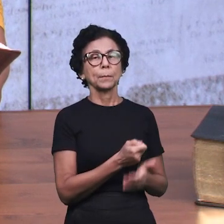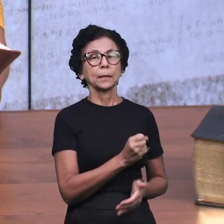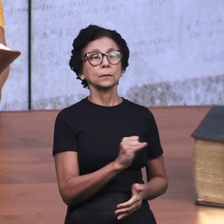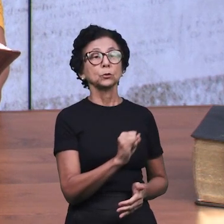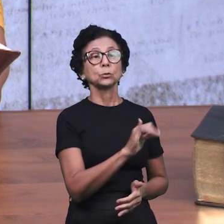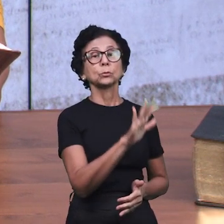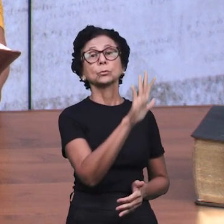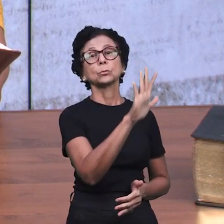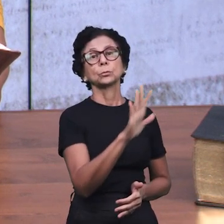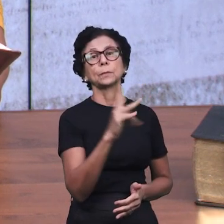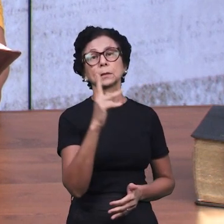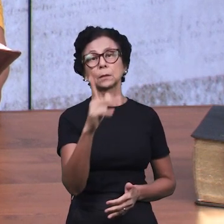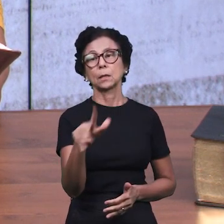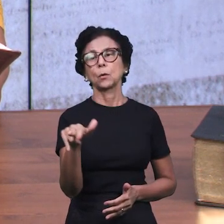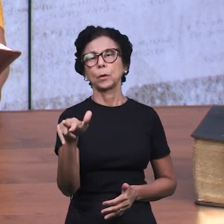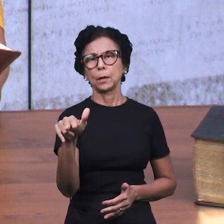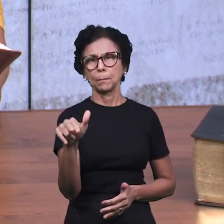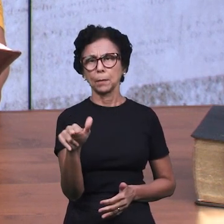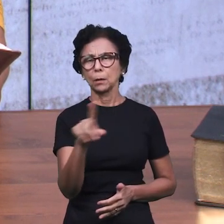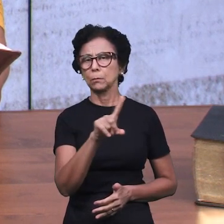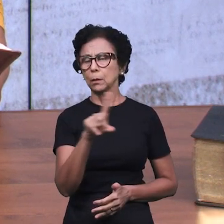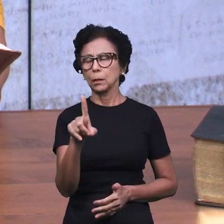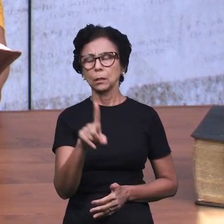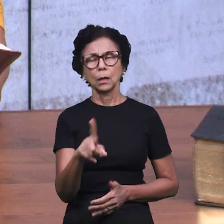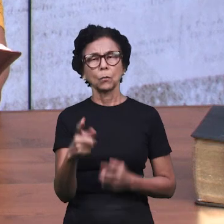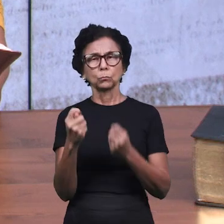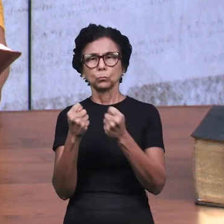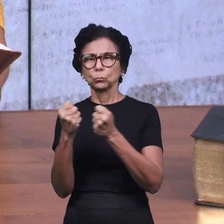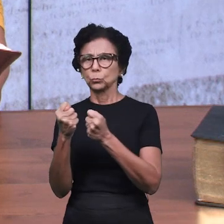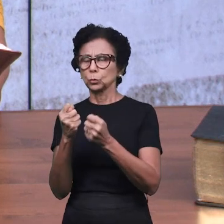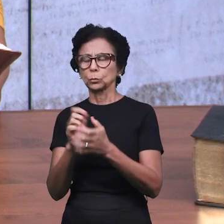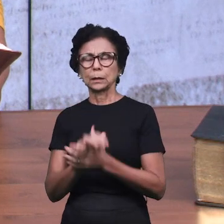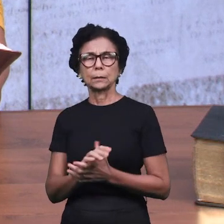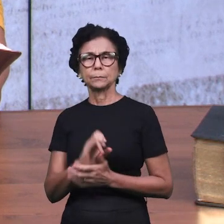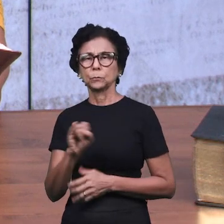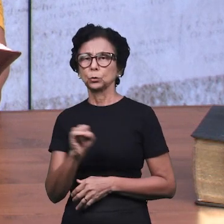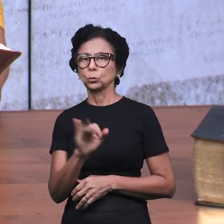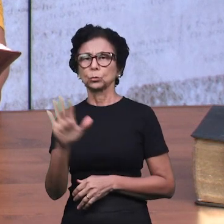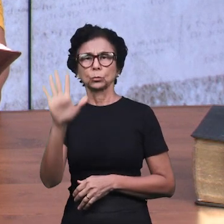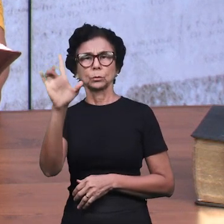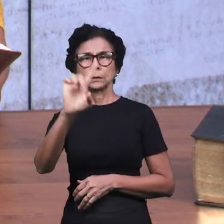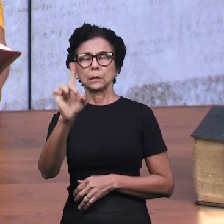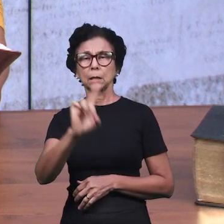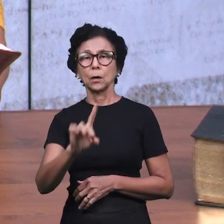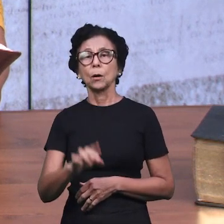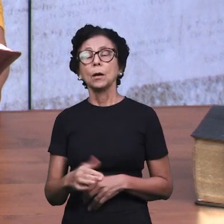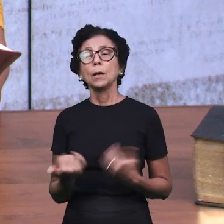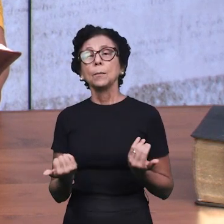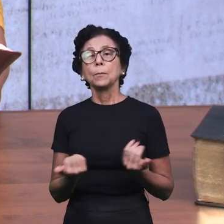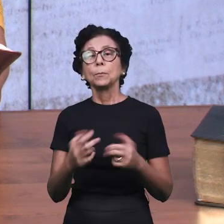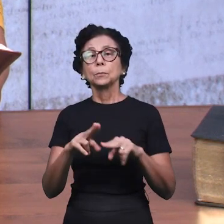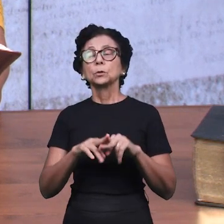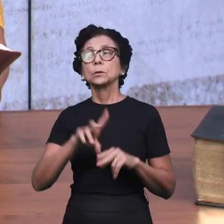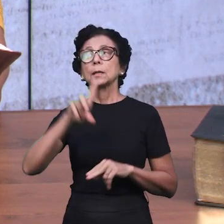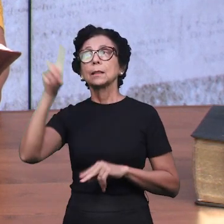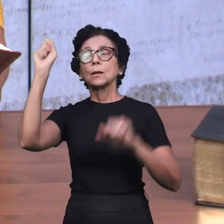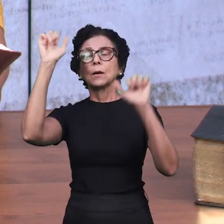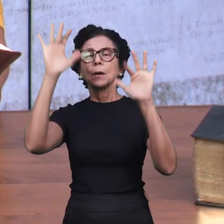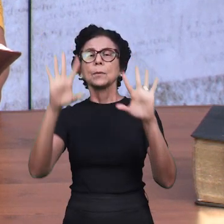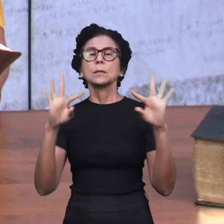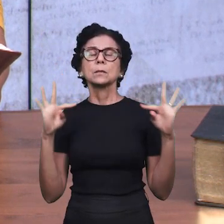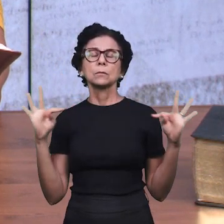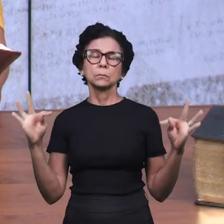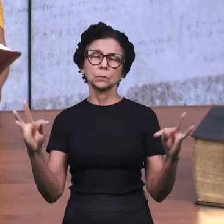teu irmão não emprestarás a usura, para que o Senhor teu Deus te abençoe em tudo no que